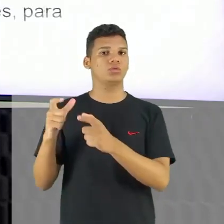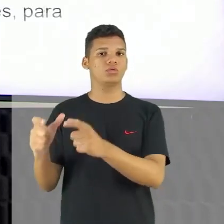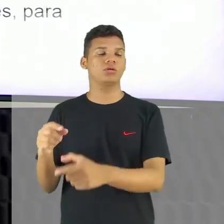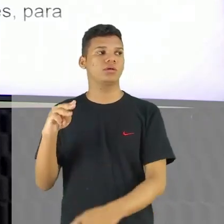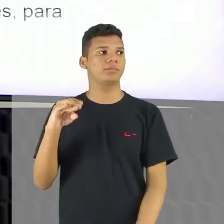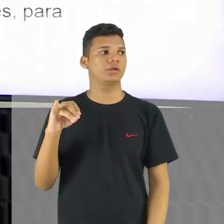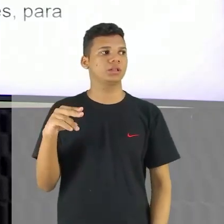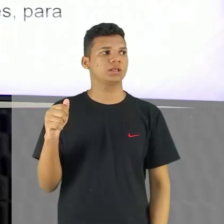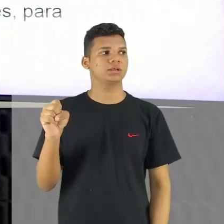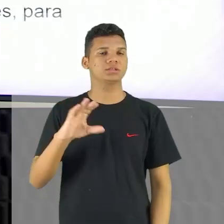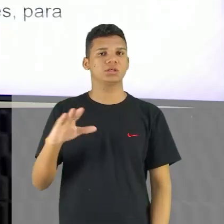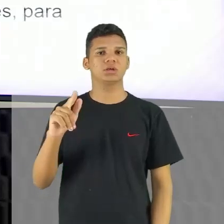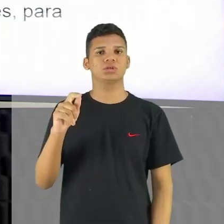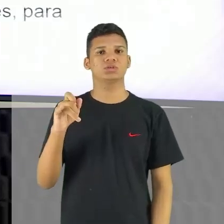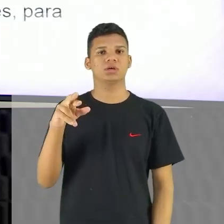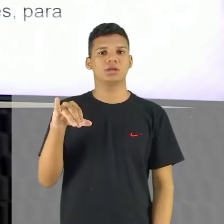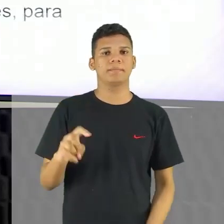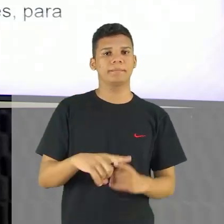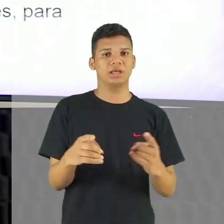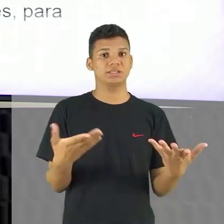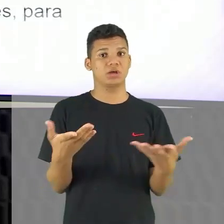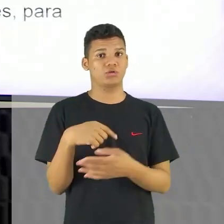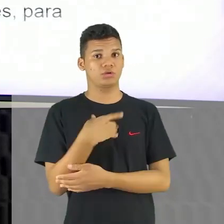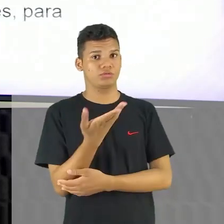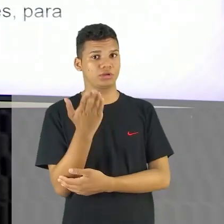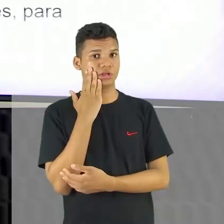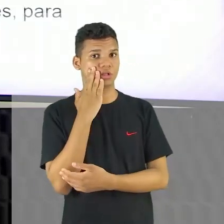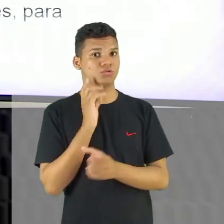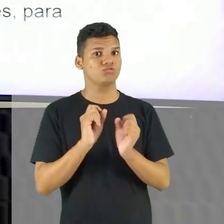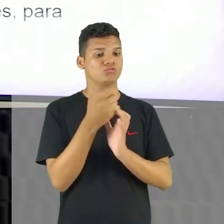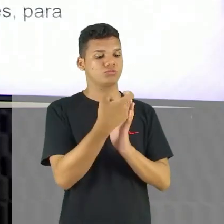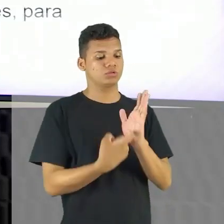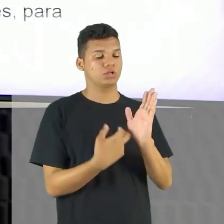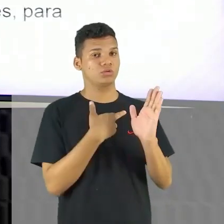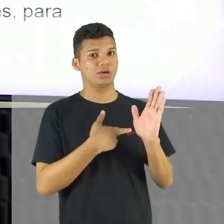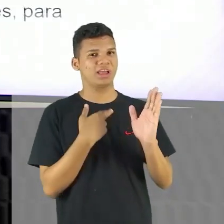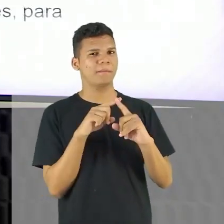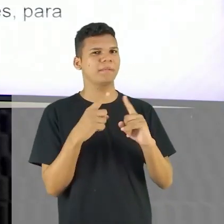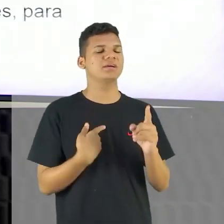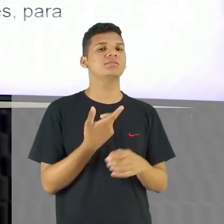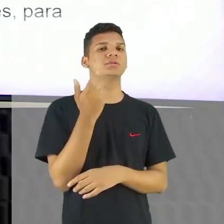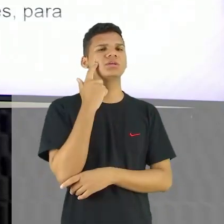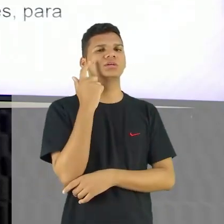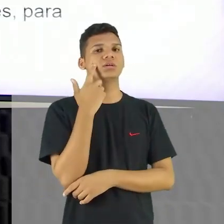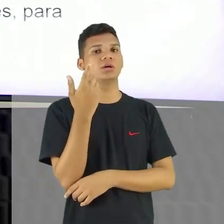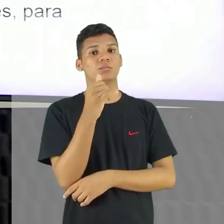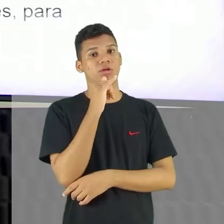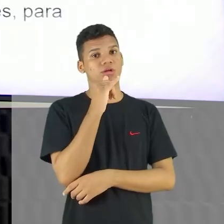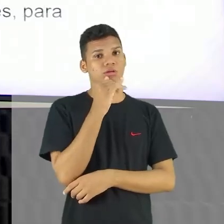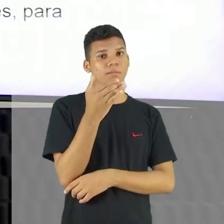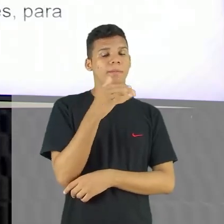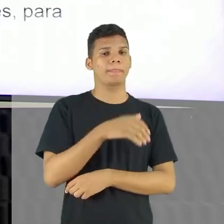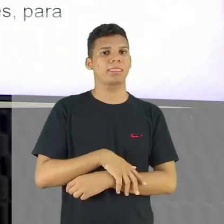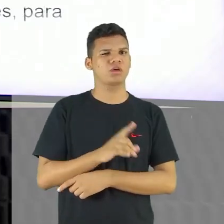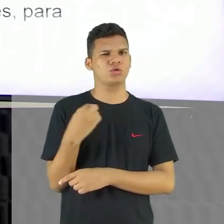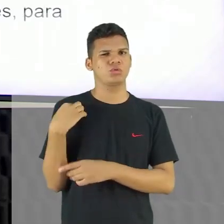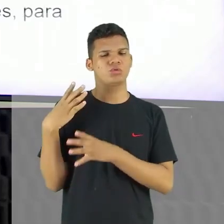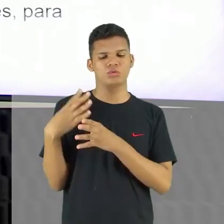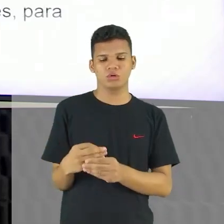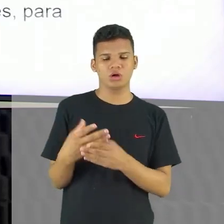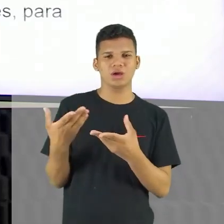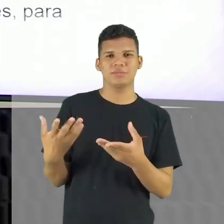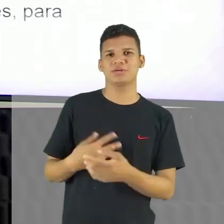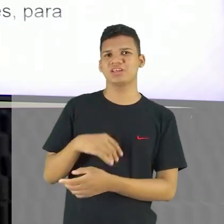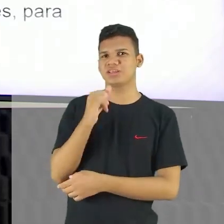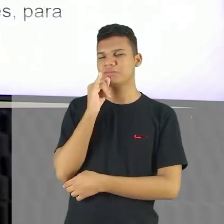Mineira. Então deu para entender, já sabe o que é romanceiro. Outra coisa, não vá achando que só ficar no resumo você